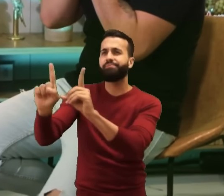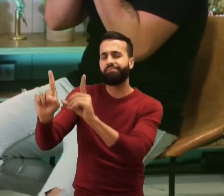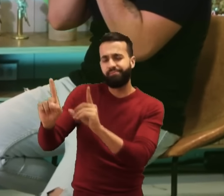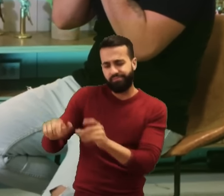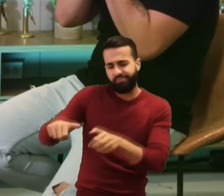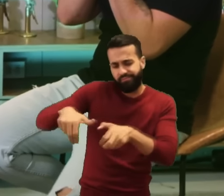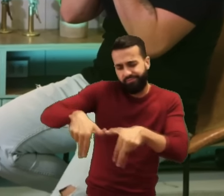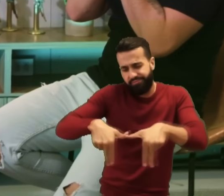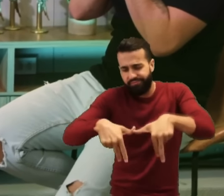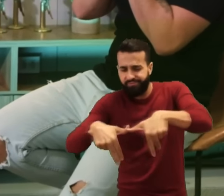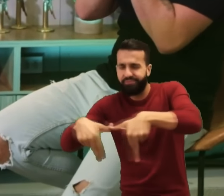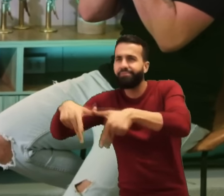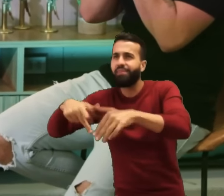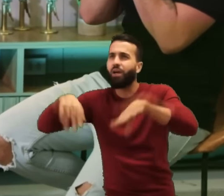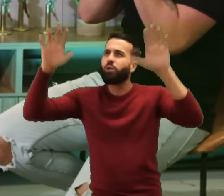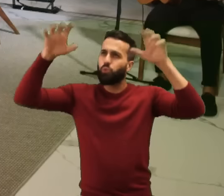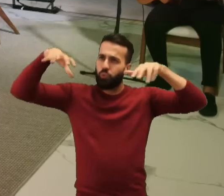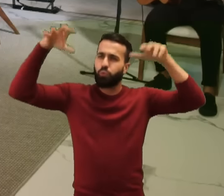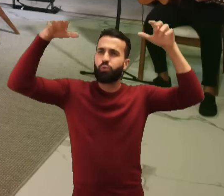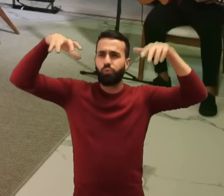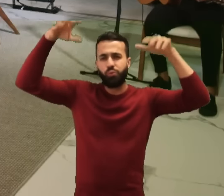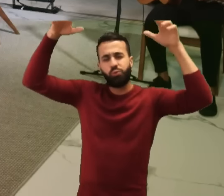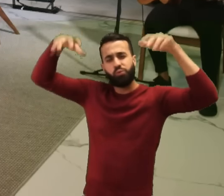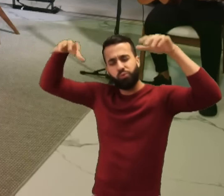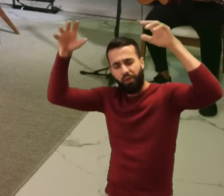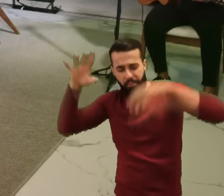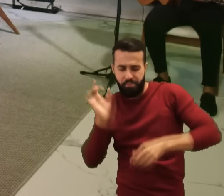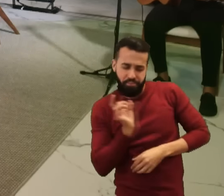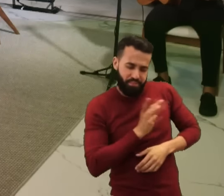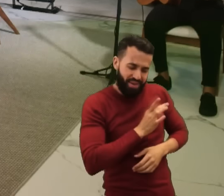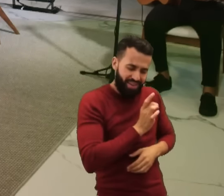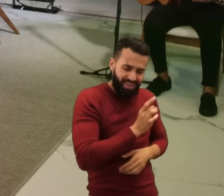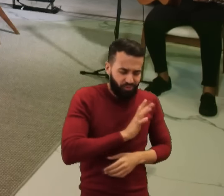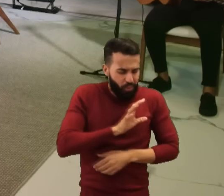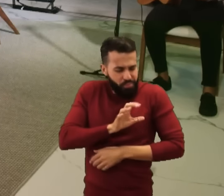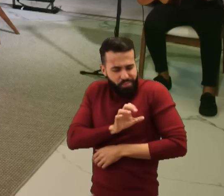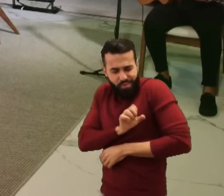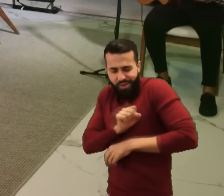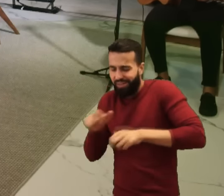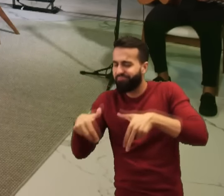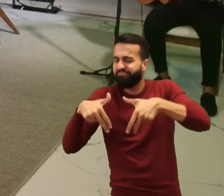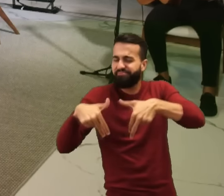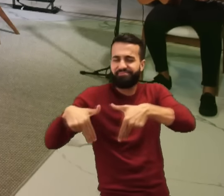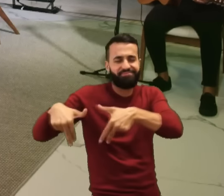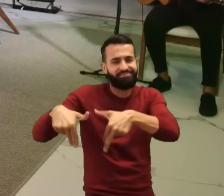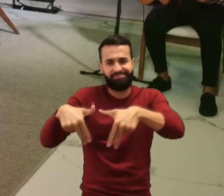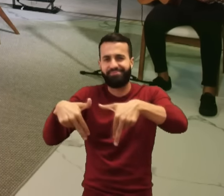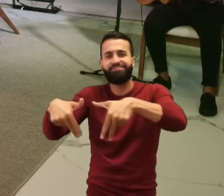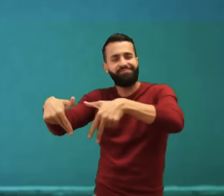na chuva, sem medo de amar.